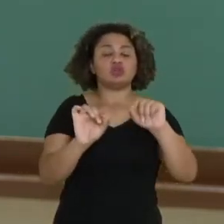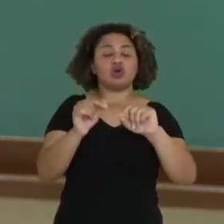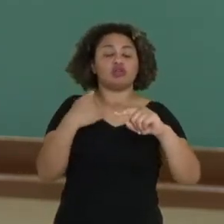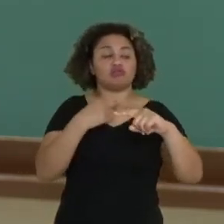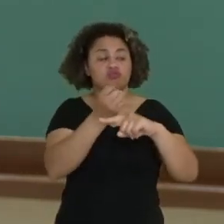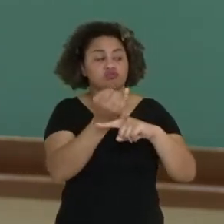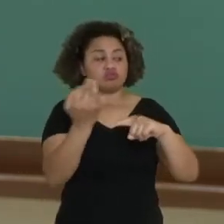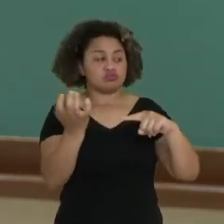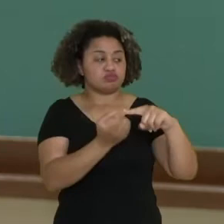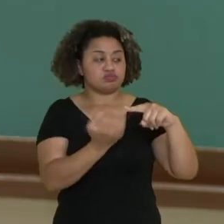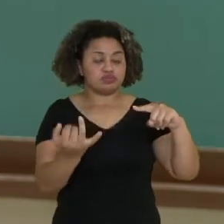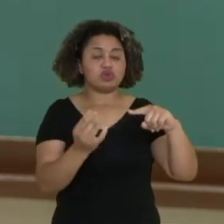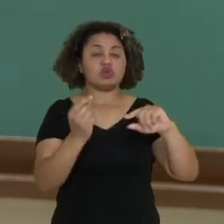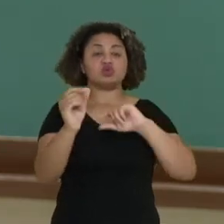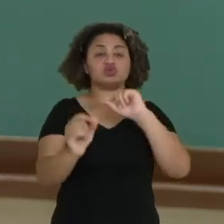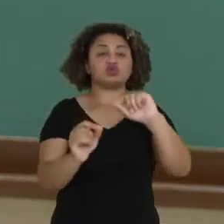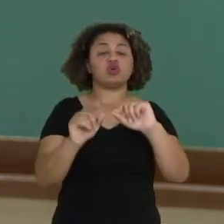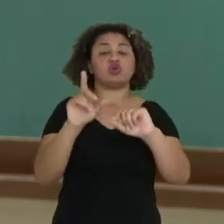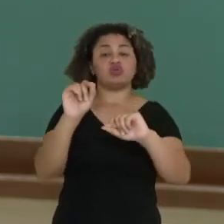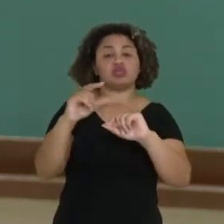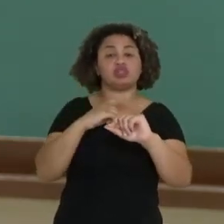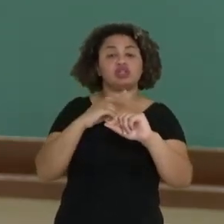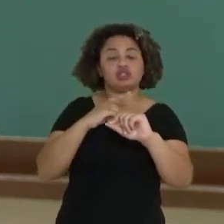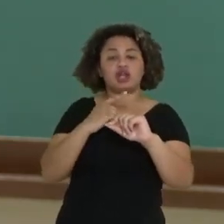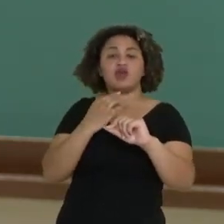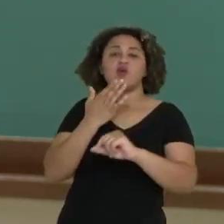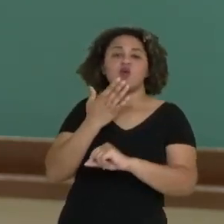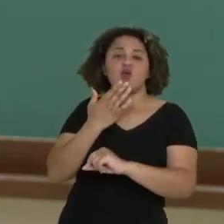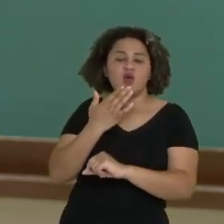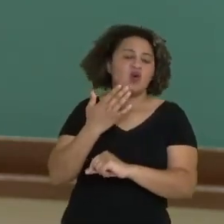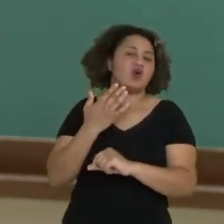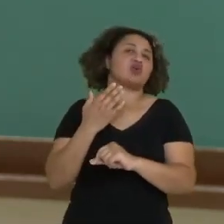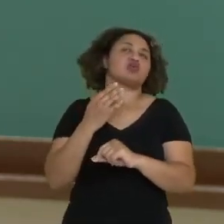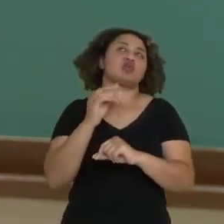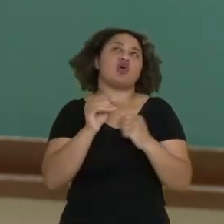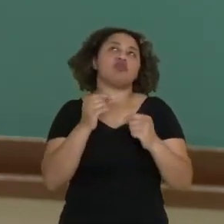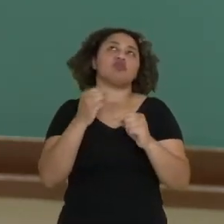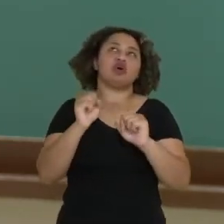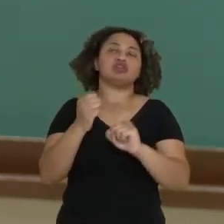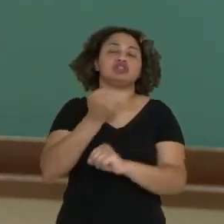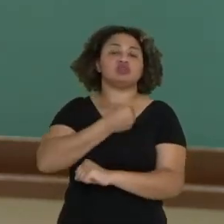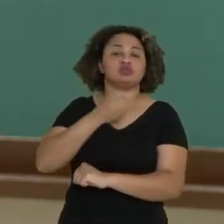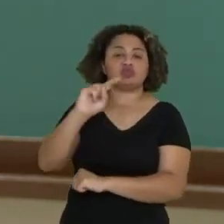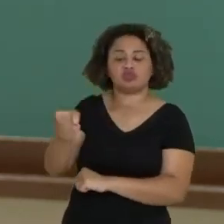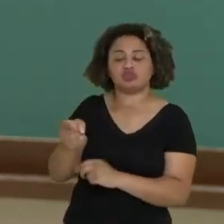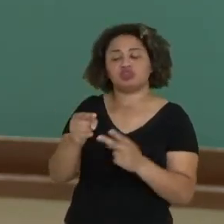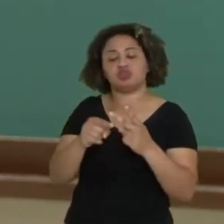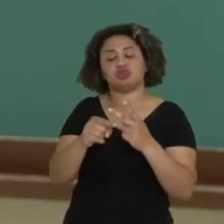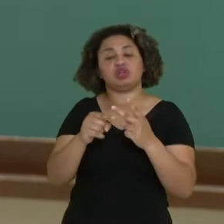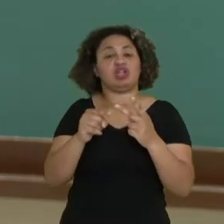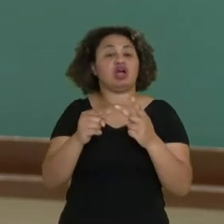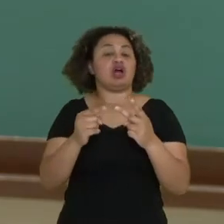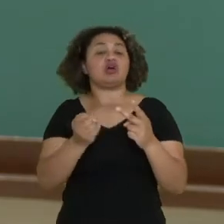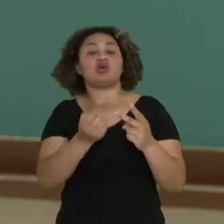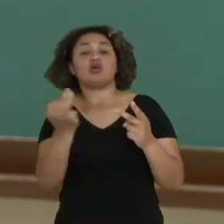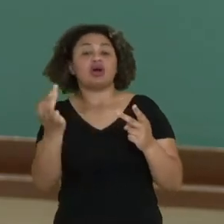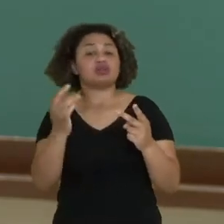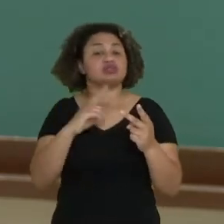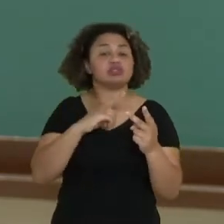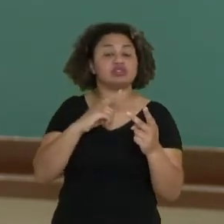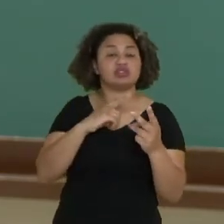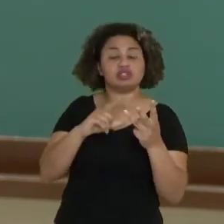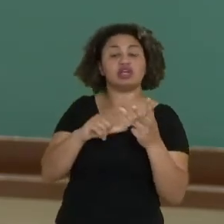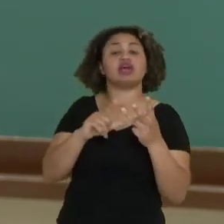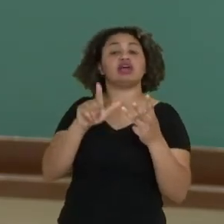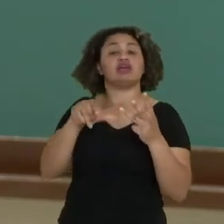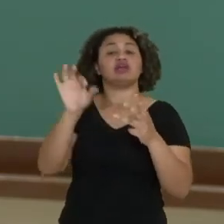fração, apenas essa parte da forma, em forma decimal, em forma inteira, em forma de porcentagem e em